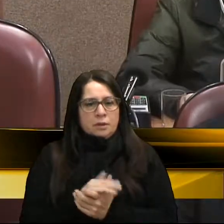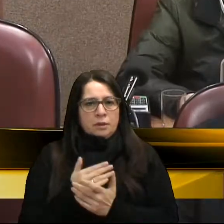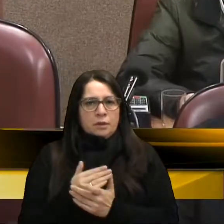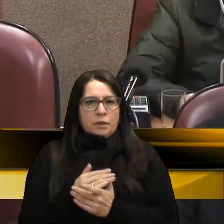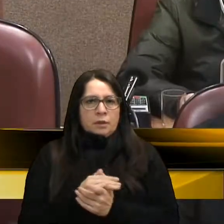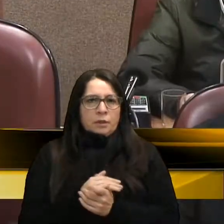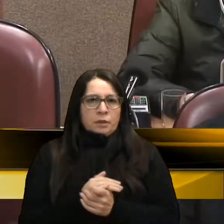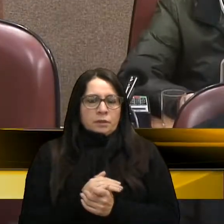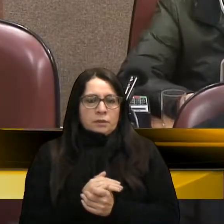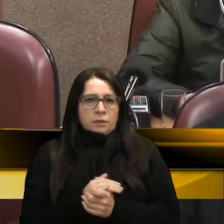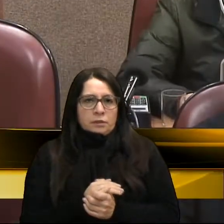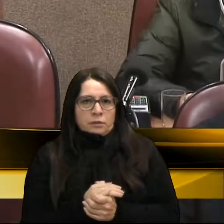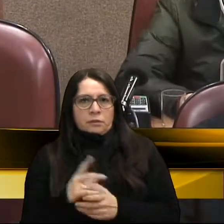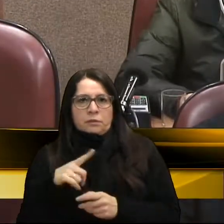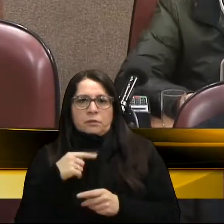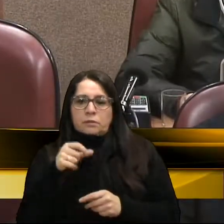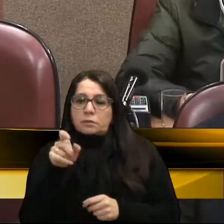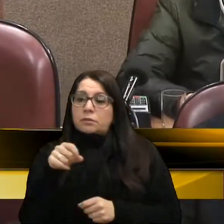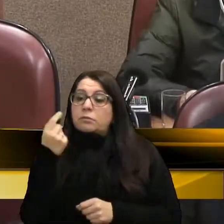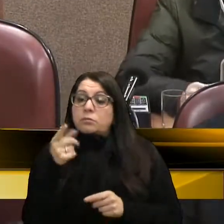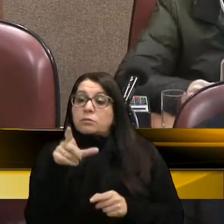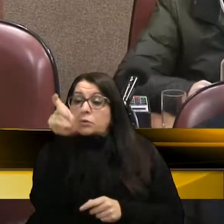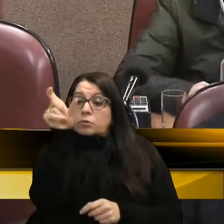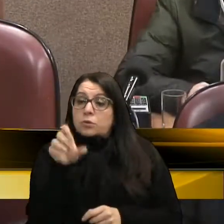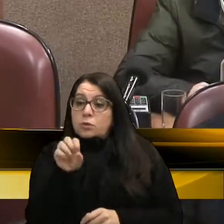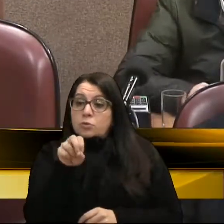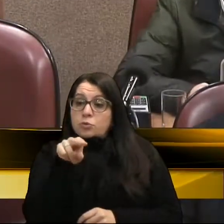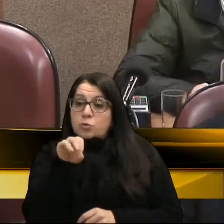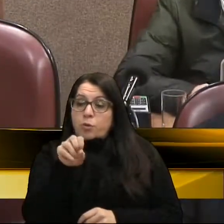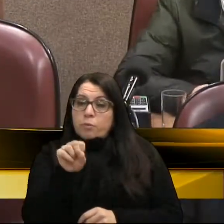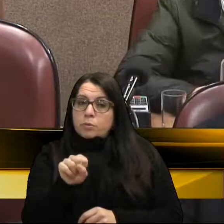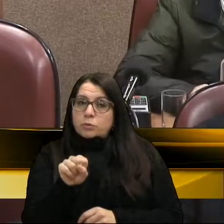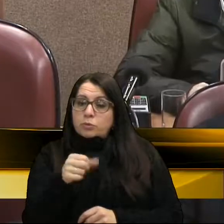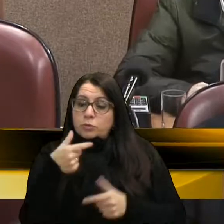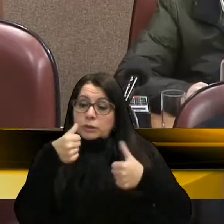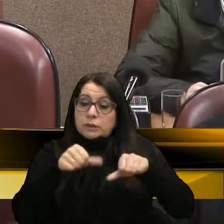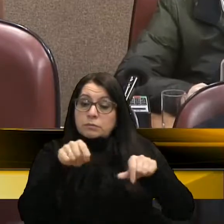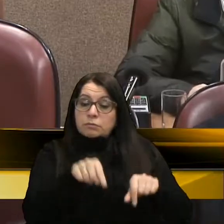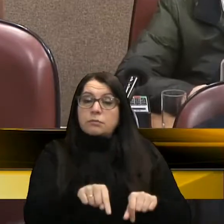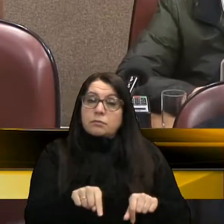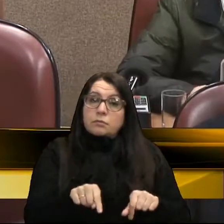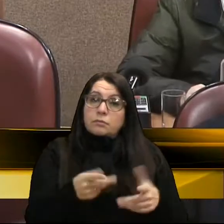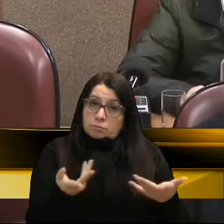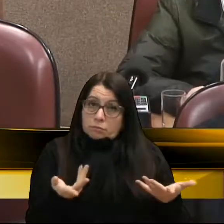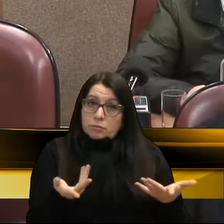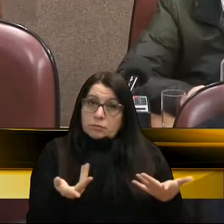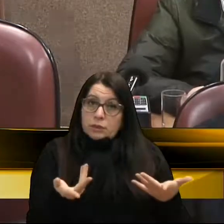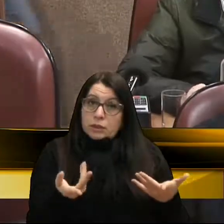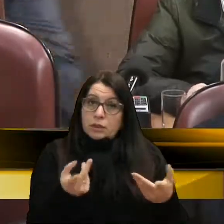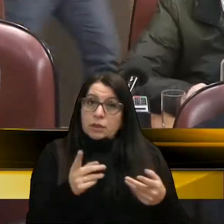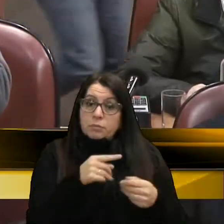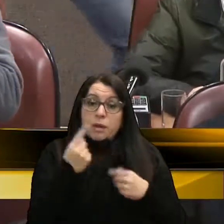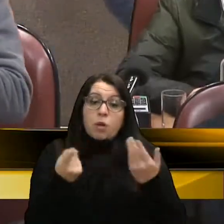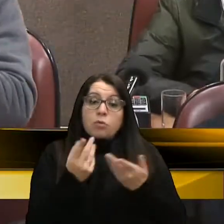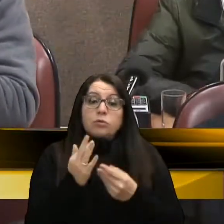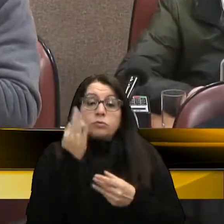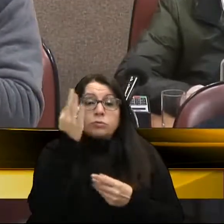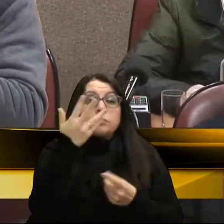veio, quem somos, onde estamos, né? E para onde